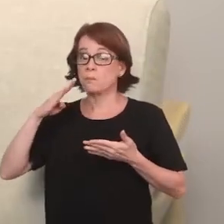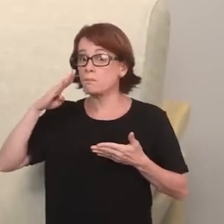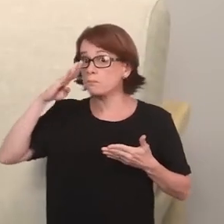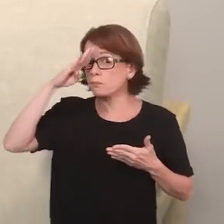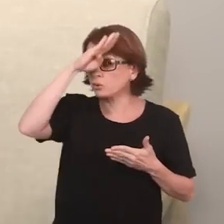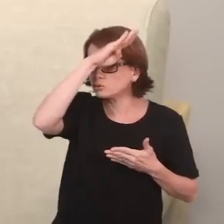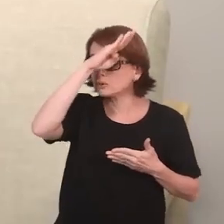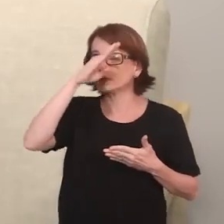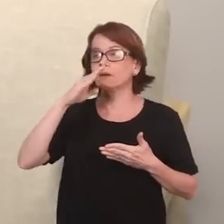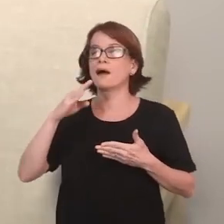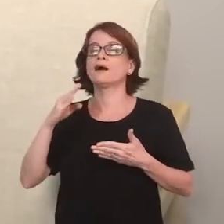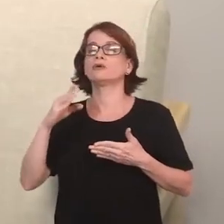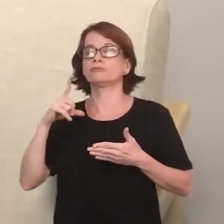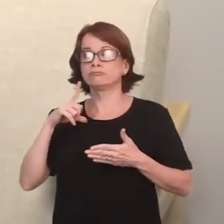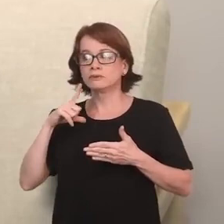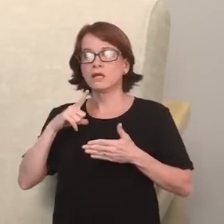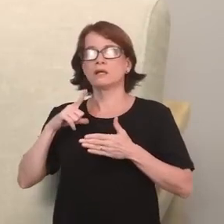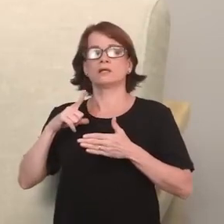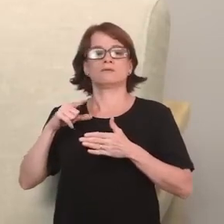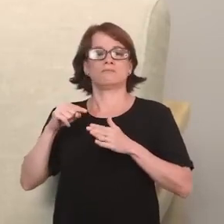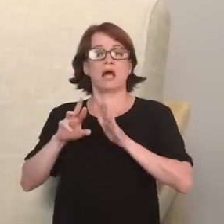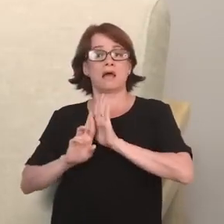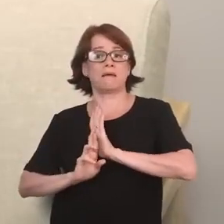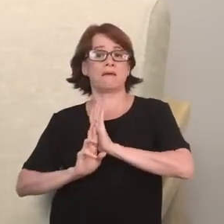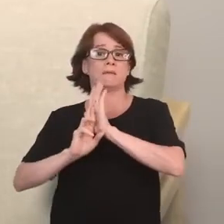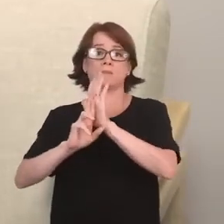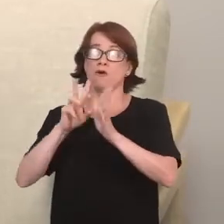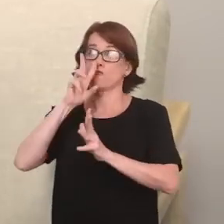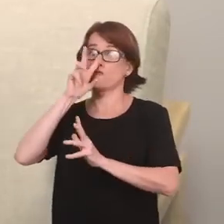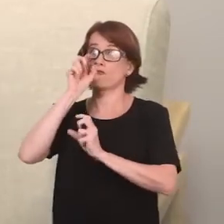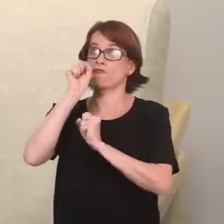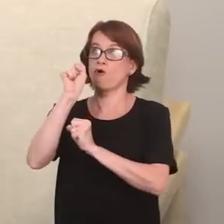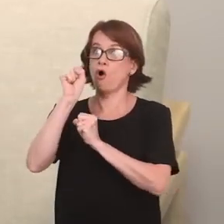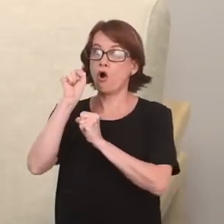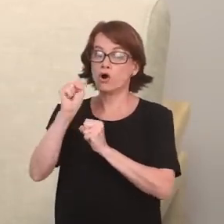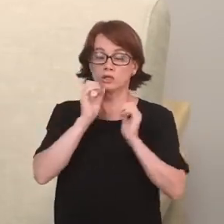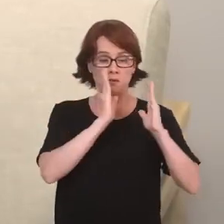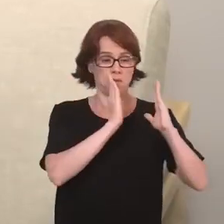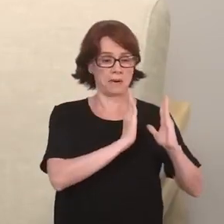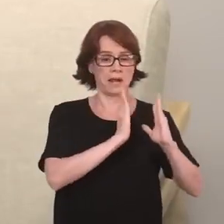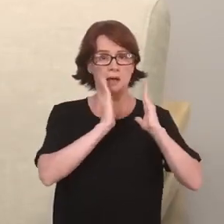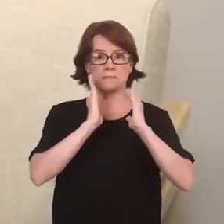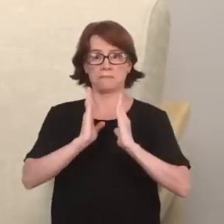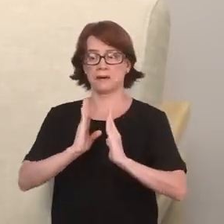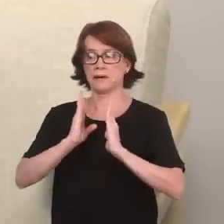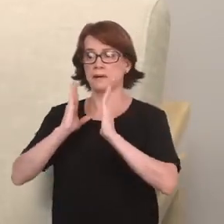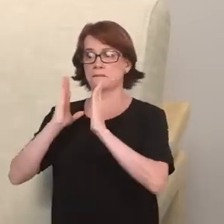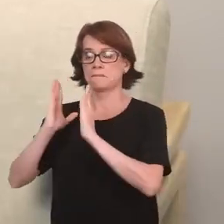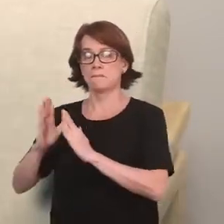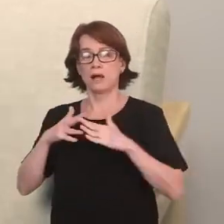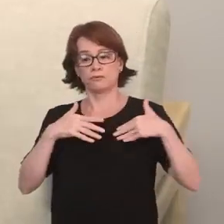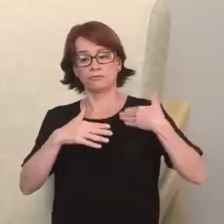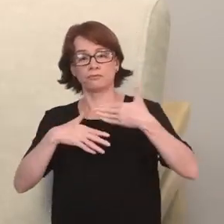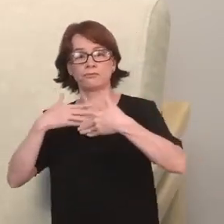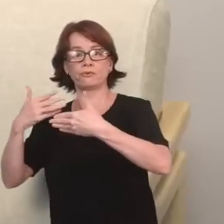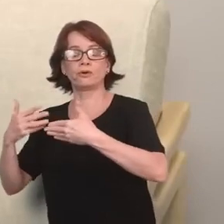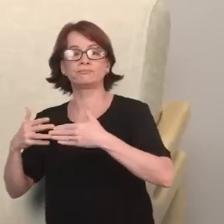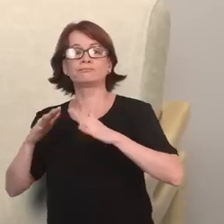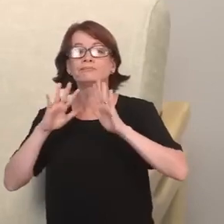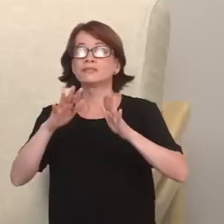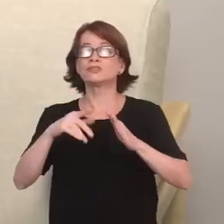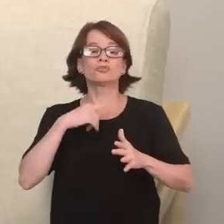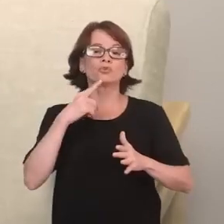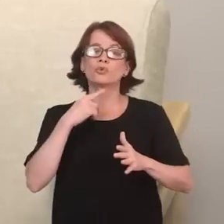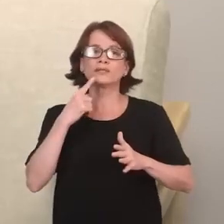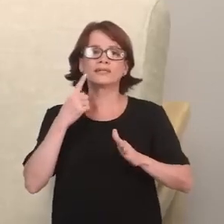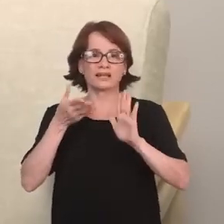dele representou. A gente não conseguiu avançar em muitas pautas conservadoras, até porque teve pandemia e o